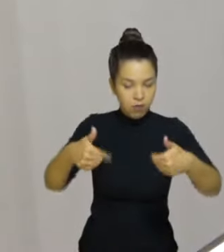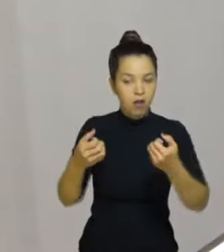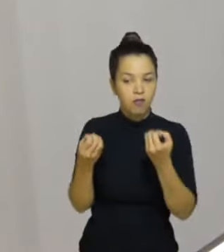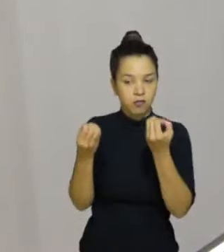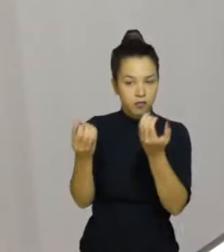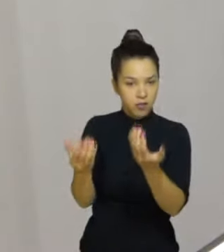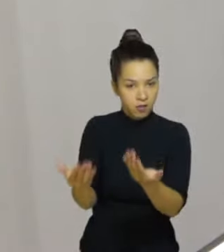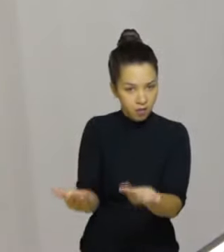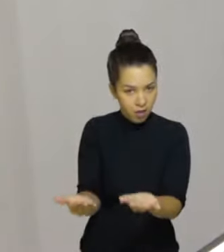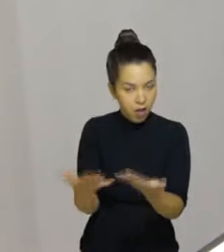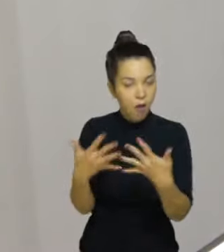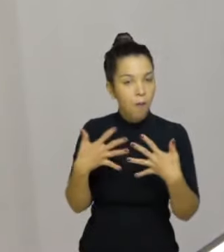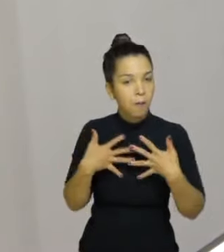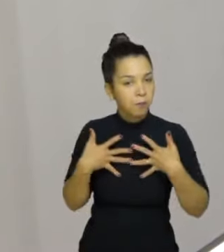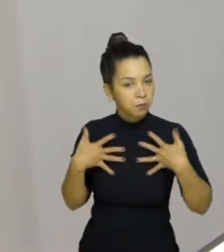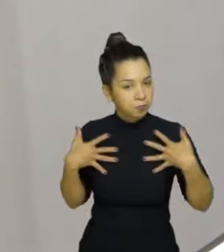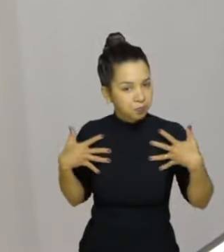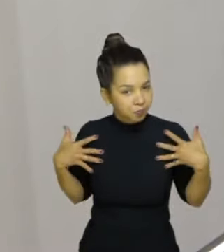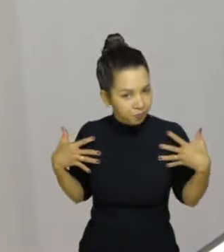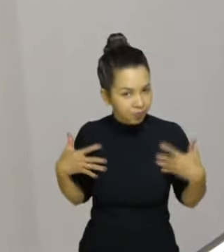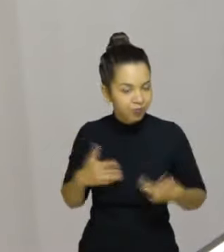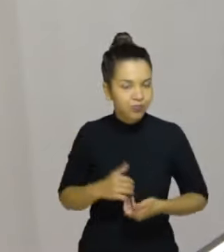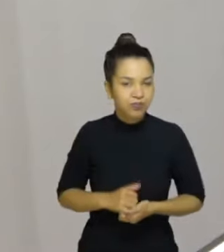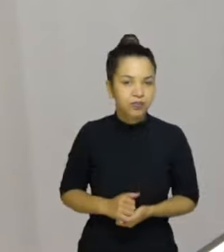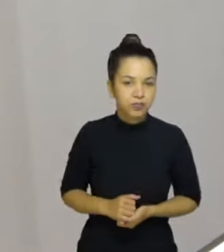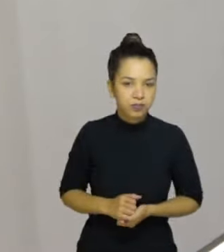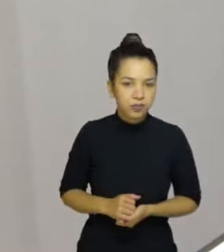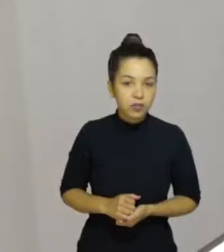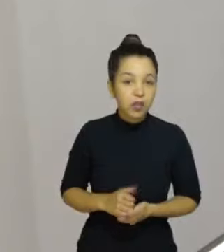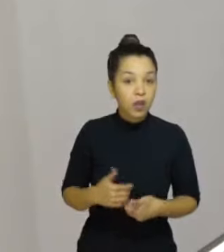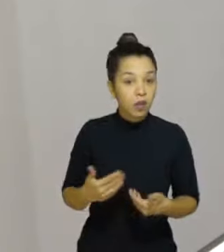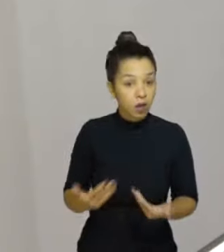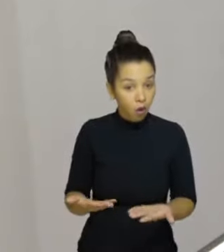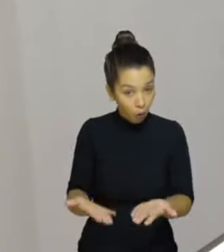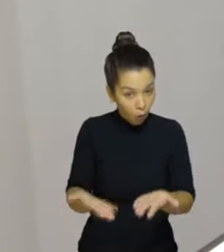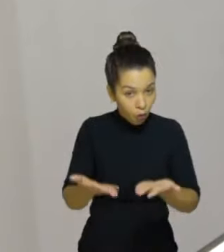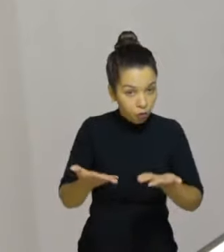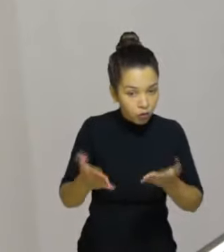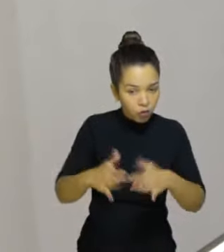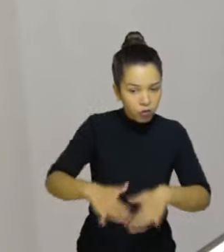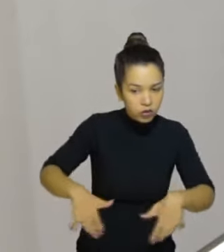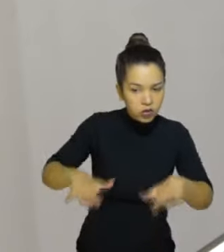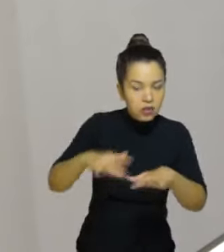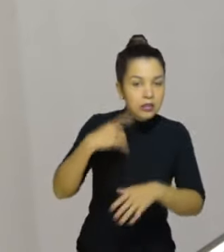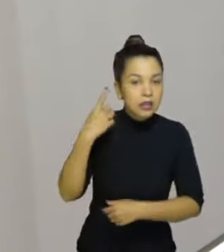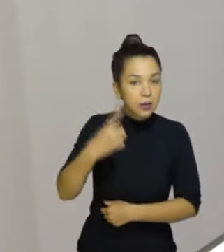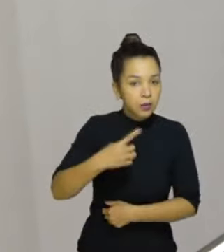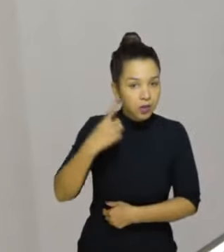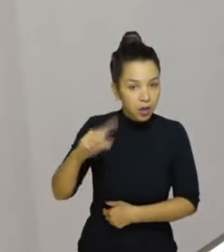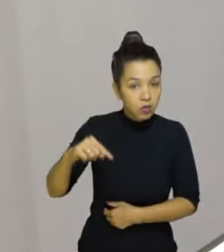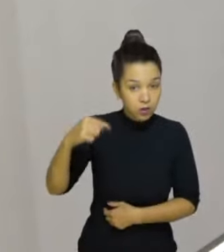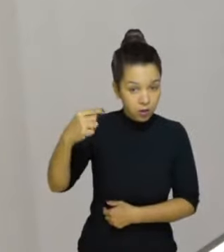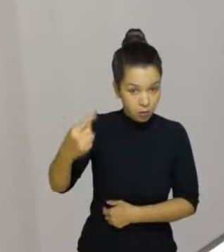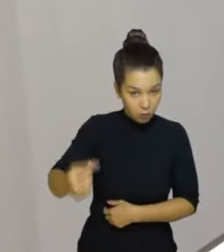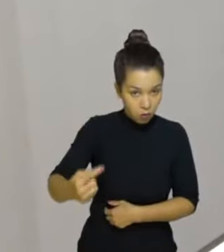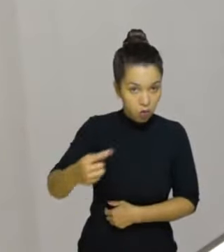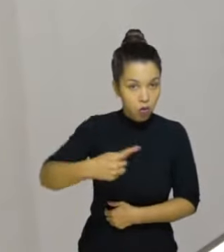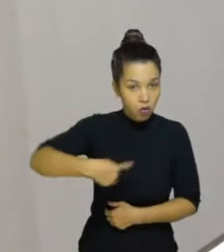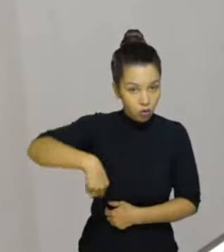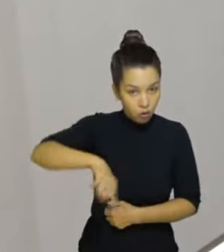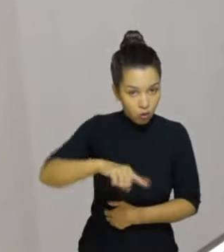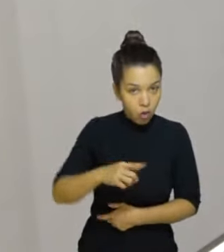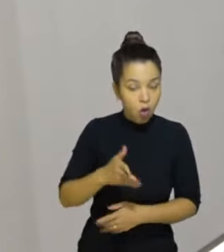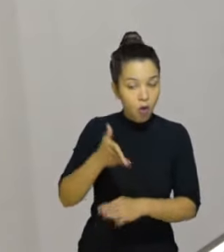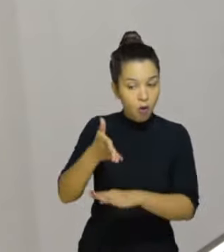homenagem, uma menção honrosa. Então, eu quero fazer o convite a todos os deputados para depois nós irmos aqui em